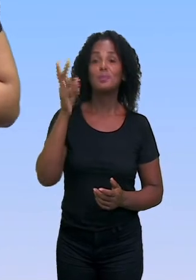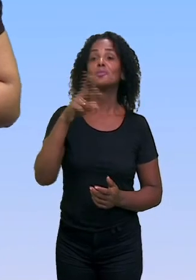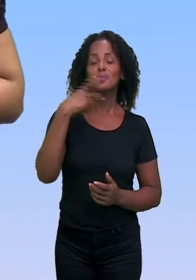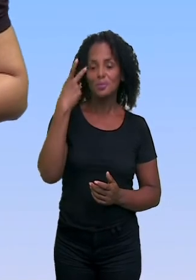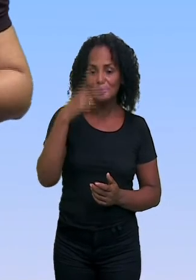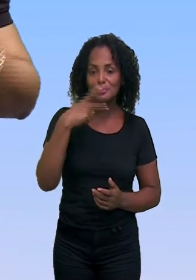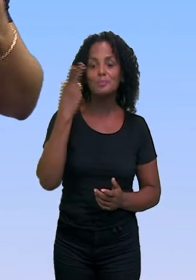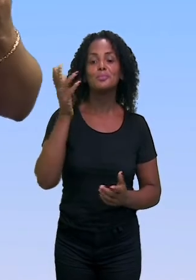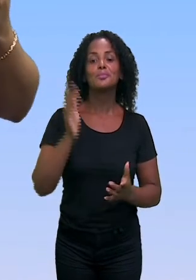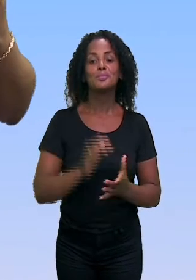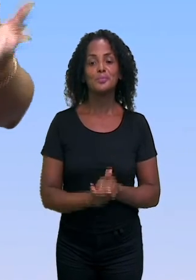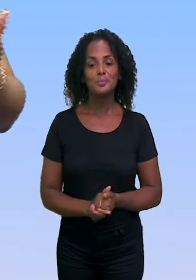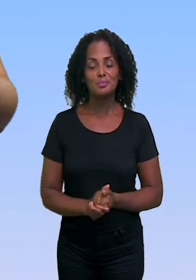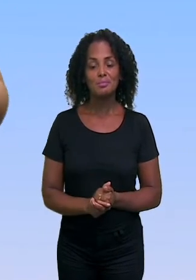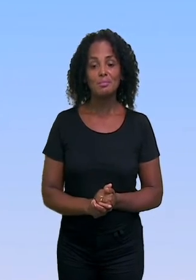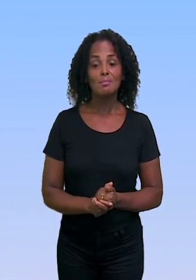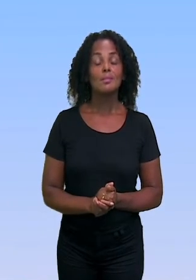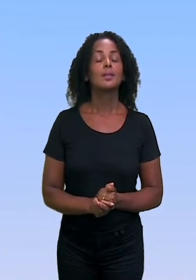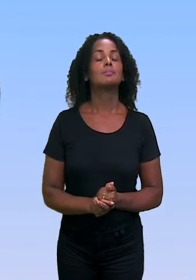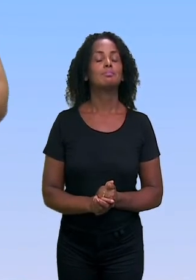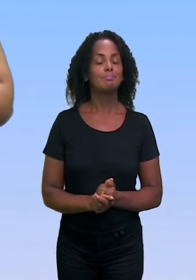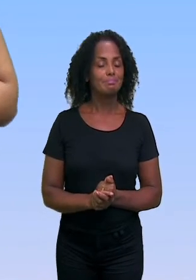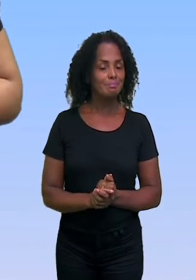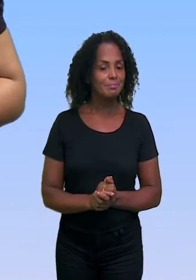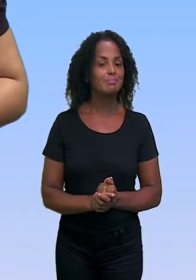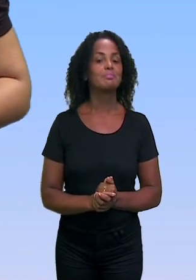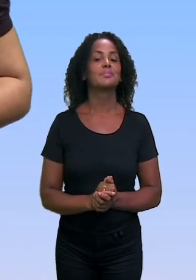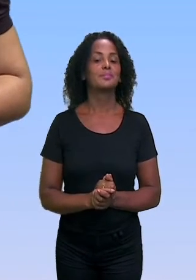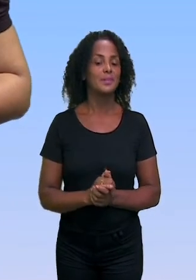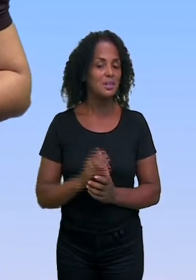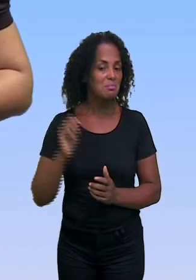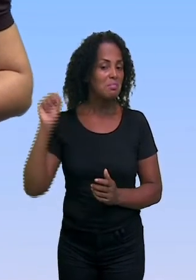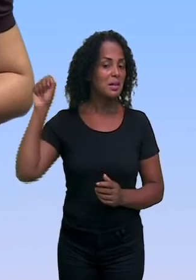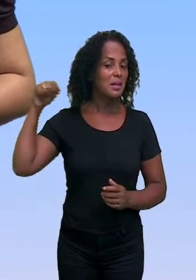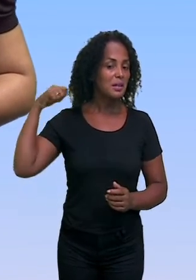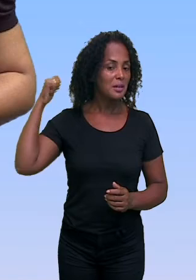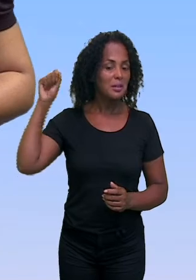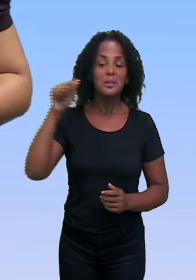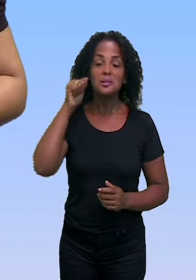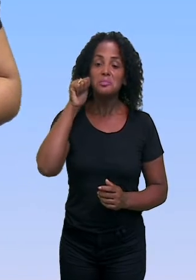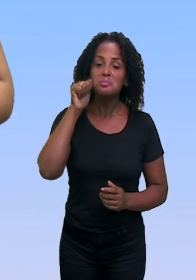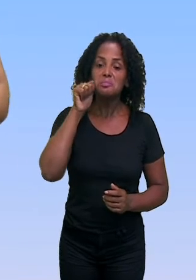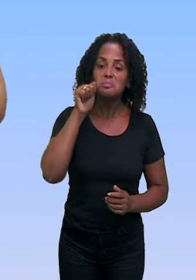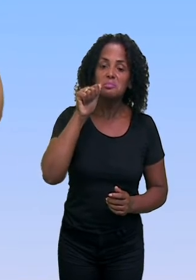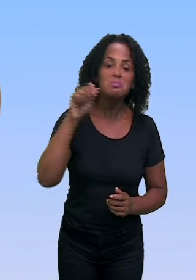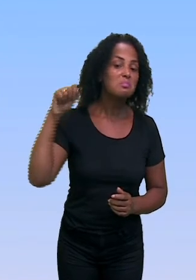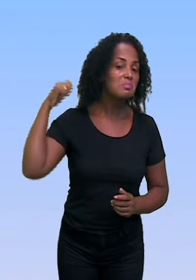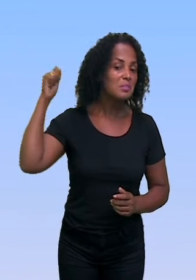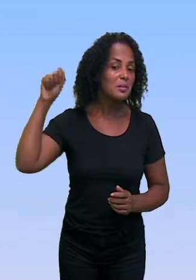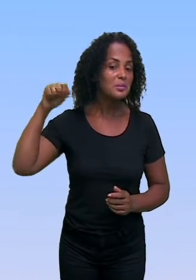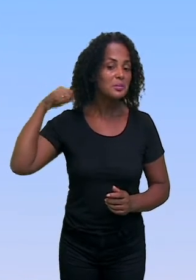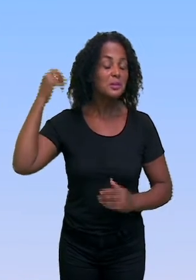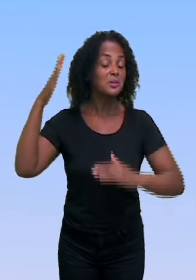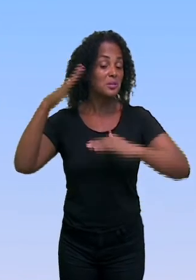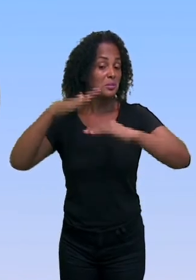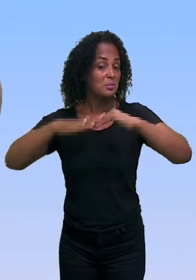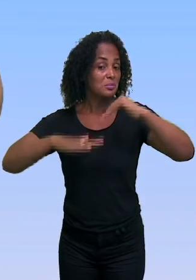contar para você quem é é uma atriz at Press a Express